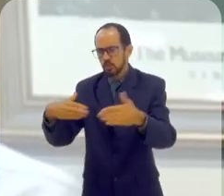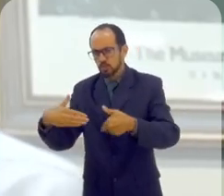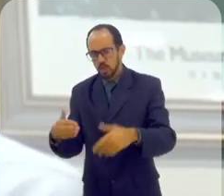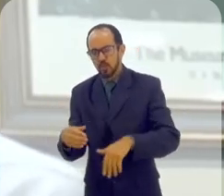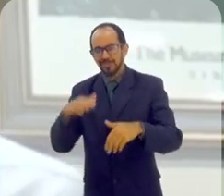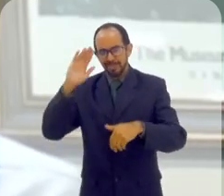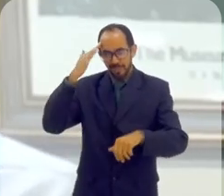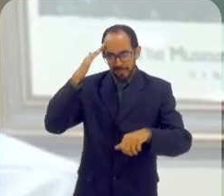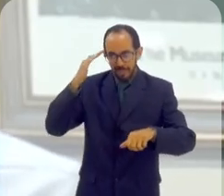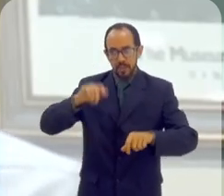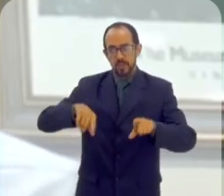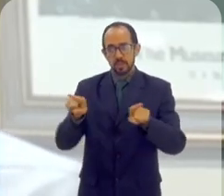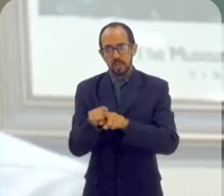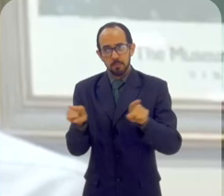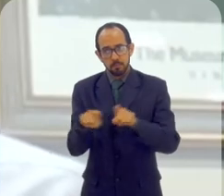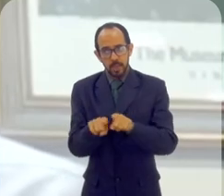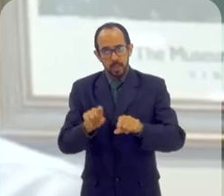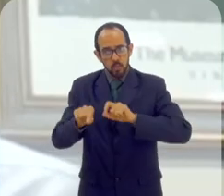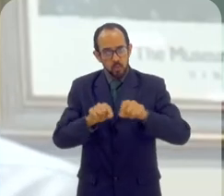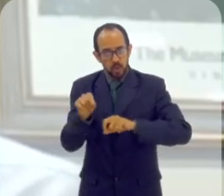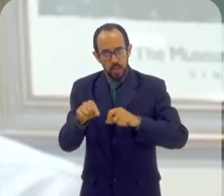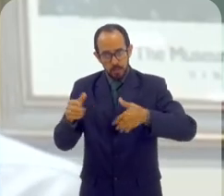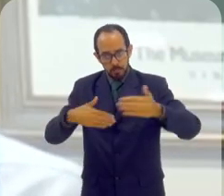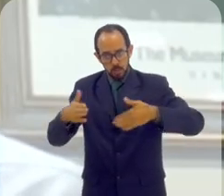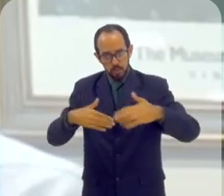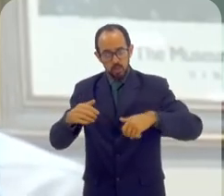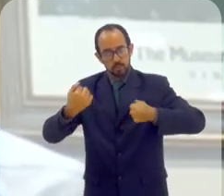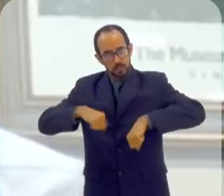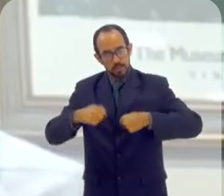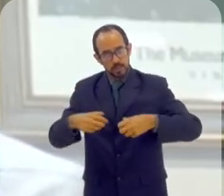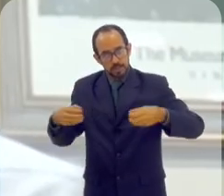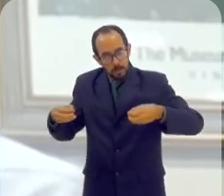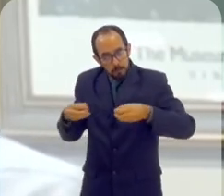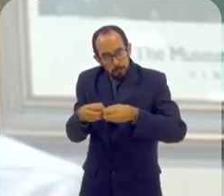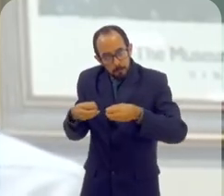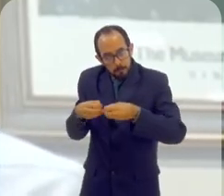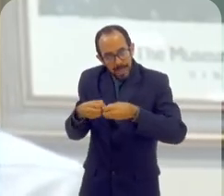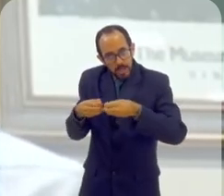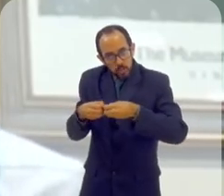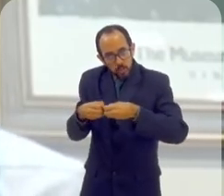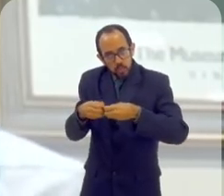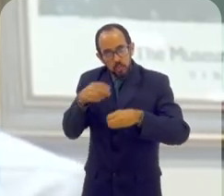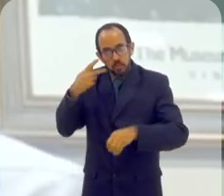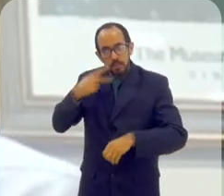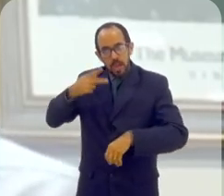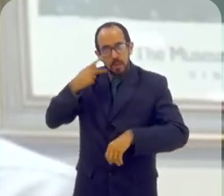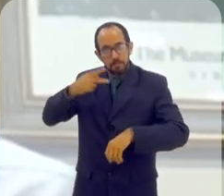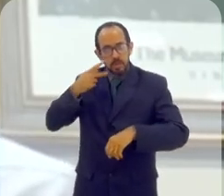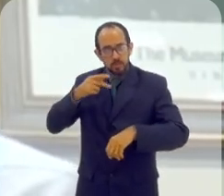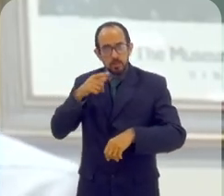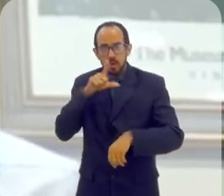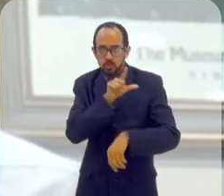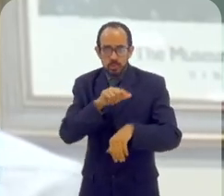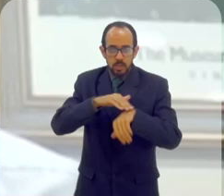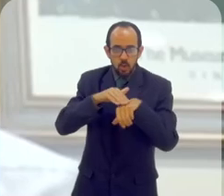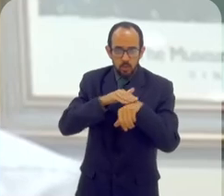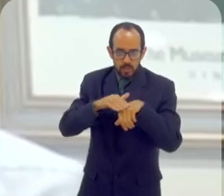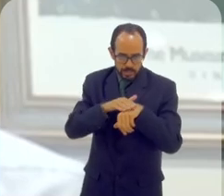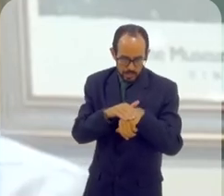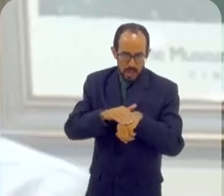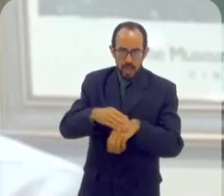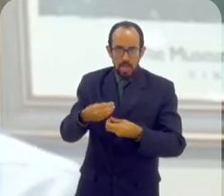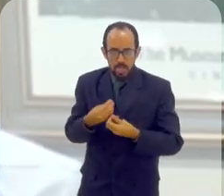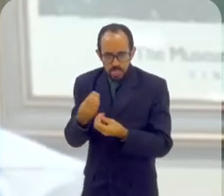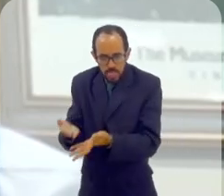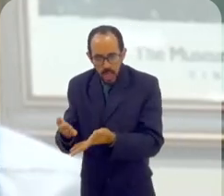setor produtivo entender e o setor produtivo também já tem que estar aproximado tem que estar próximo do Parlamento para poder conversar